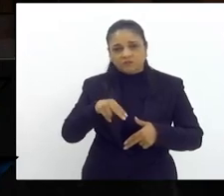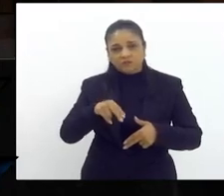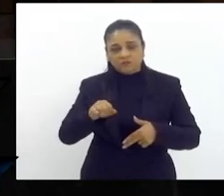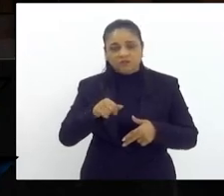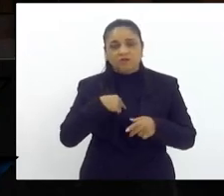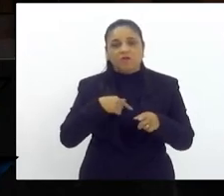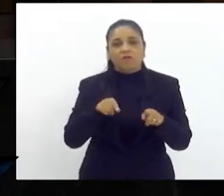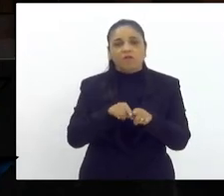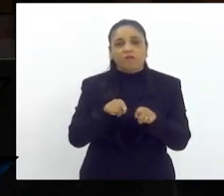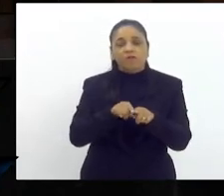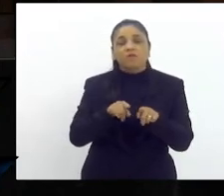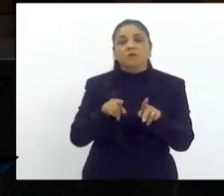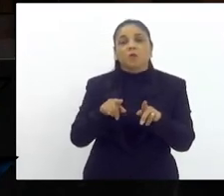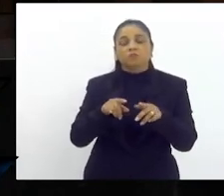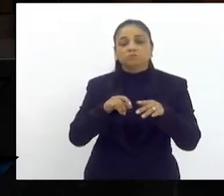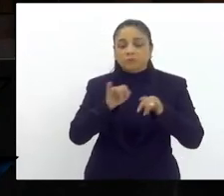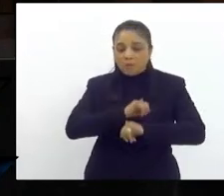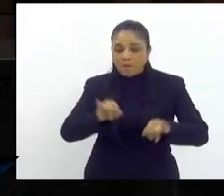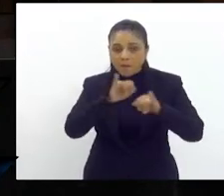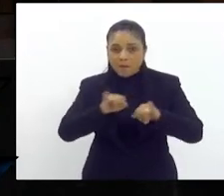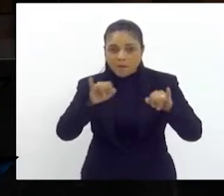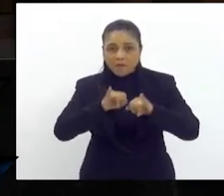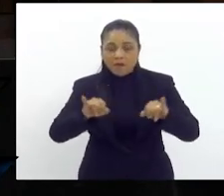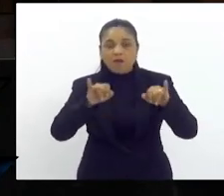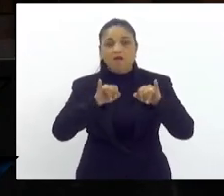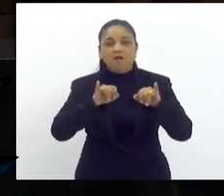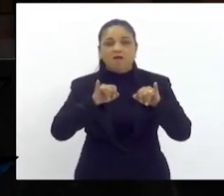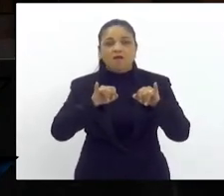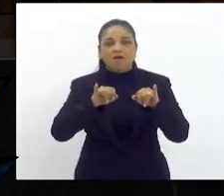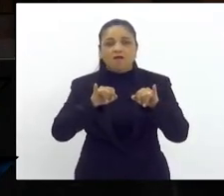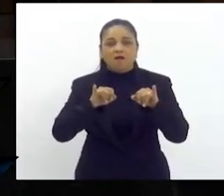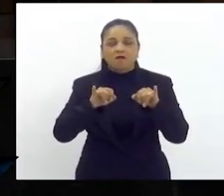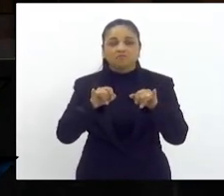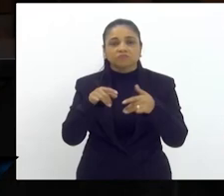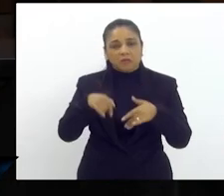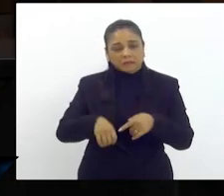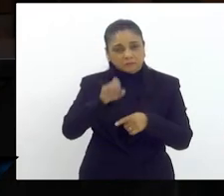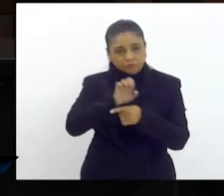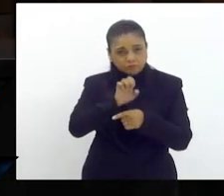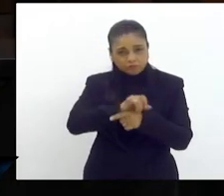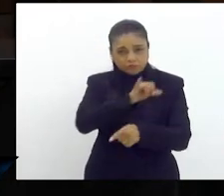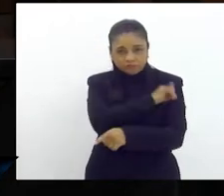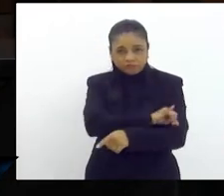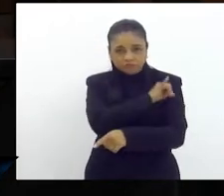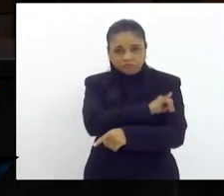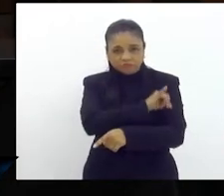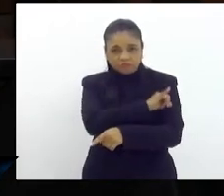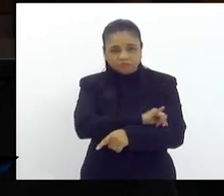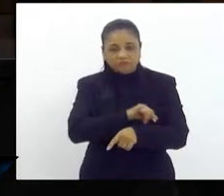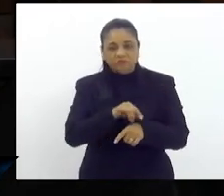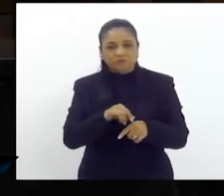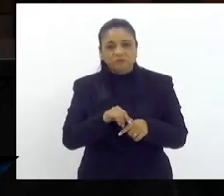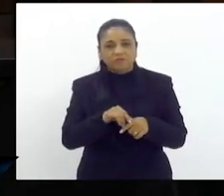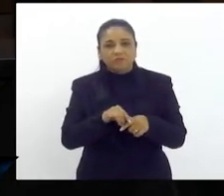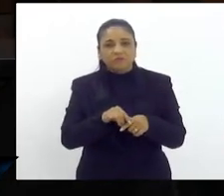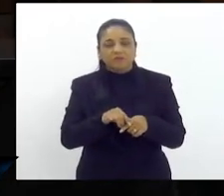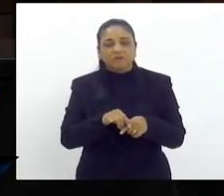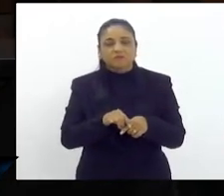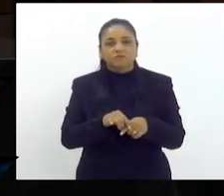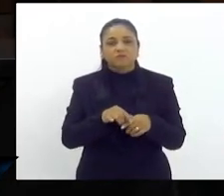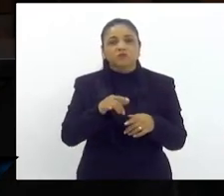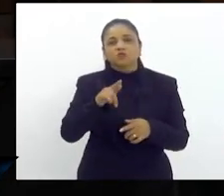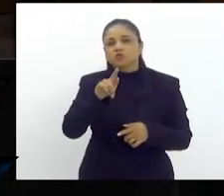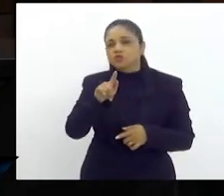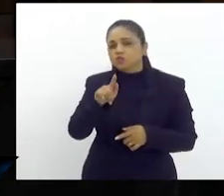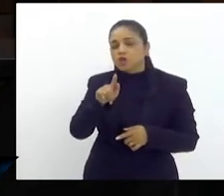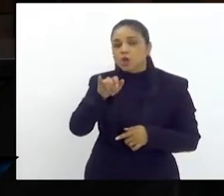dias na empresa aqui no Rio de Janeiro e nesta o